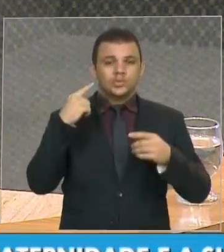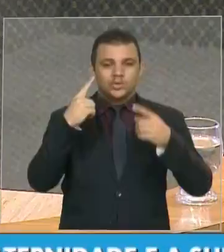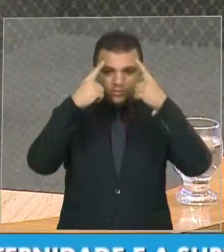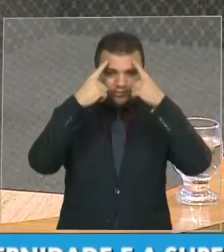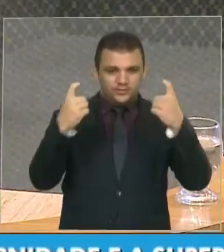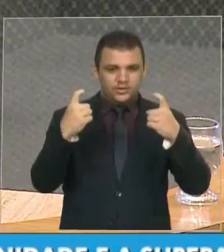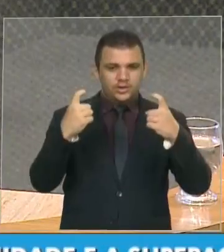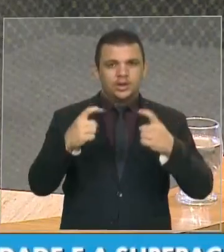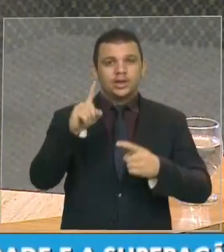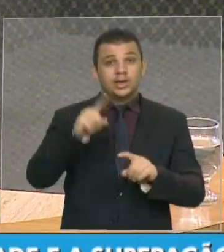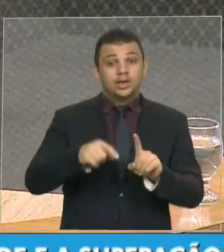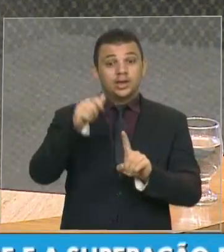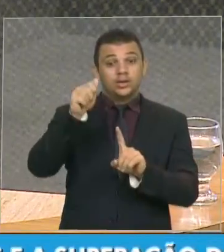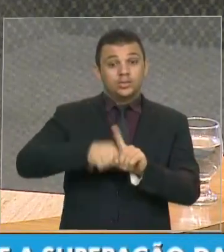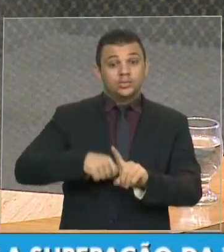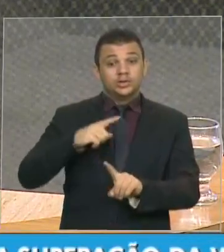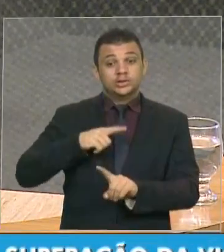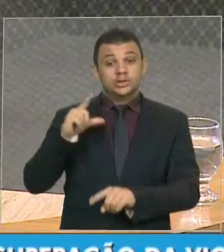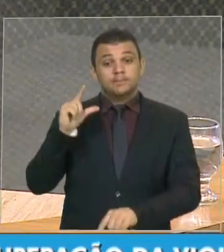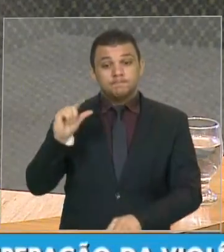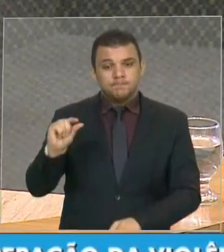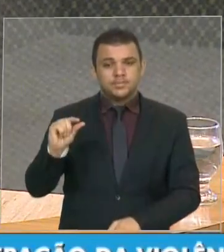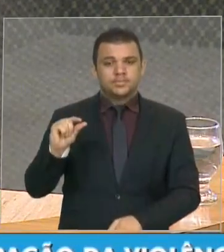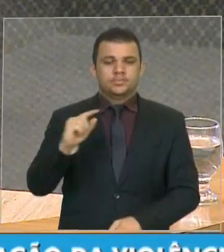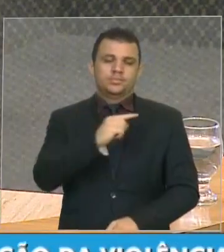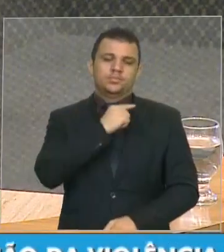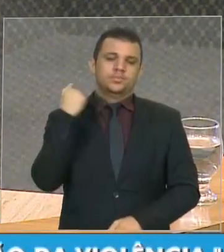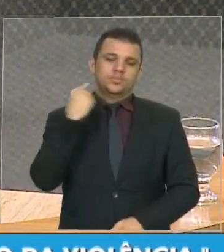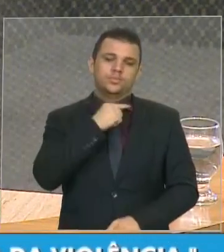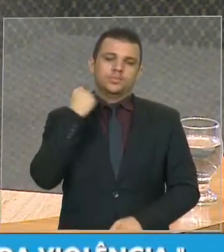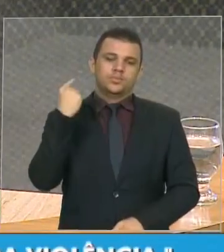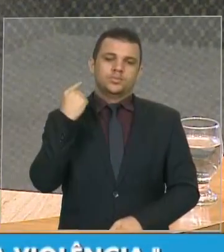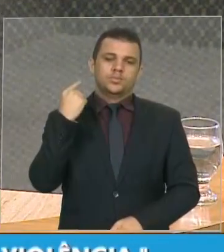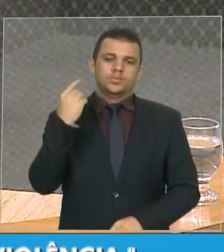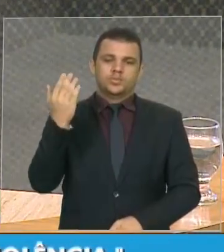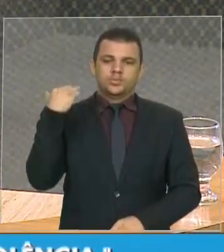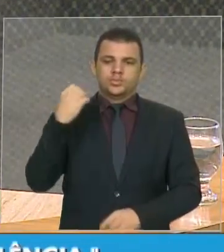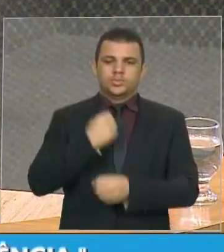menos mortes nos últimos anos. Abril ou março?